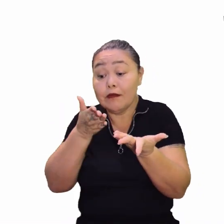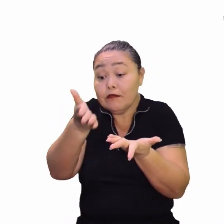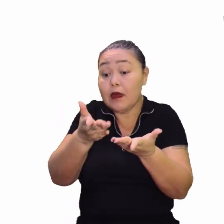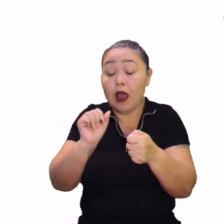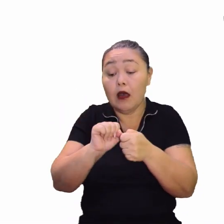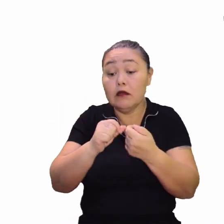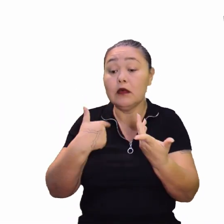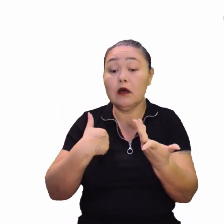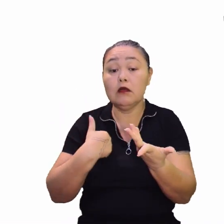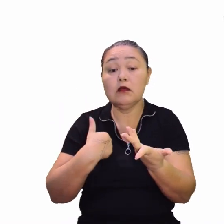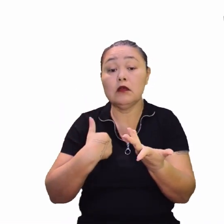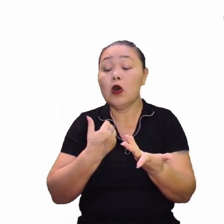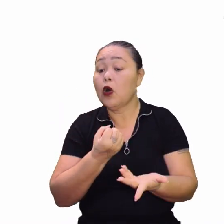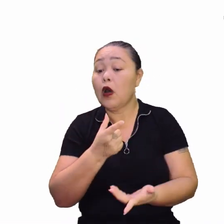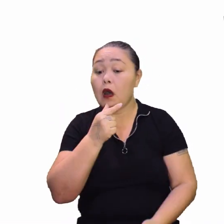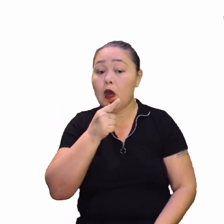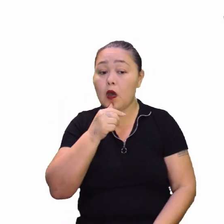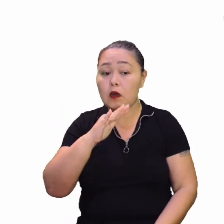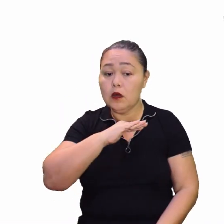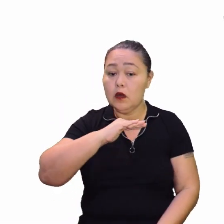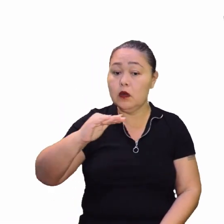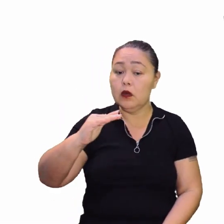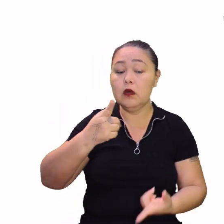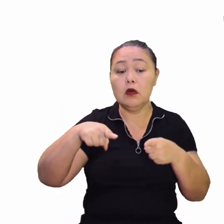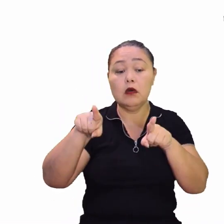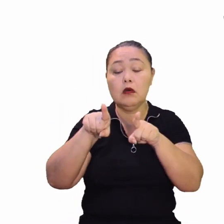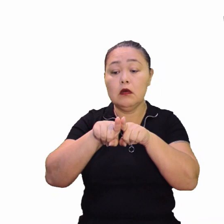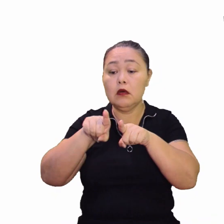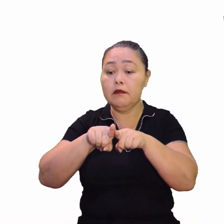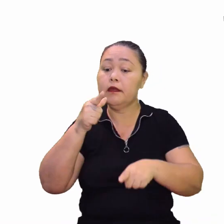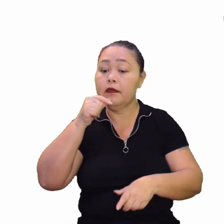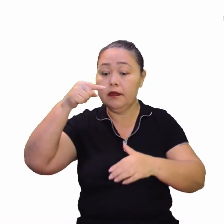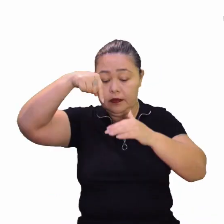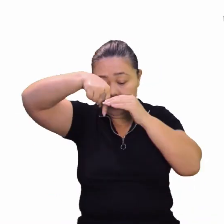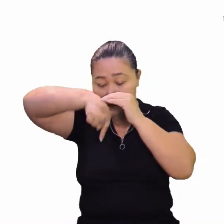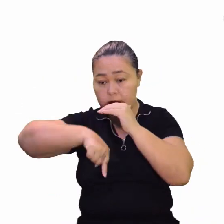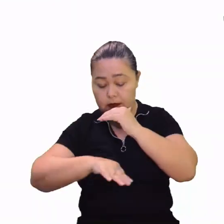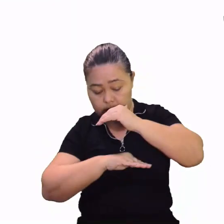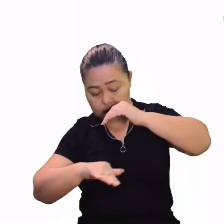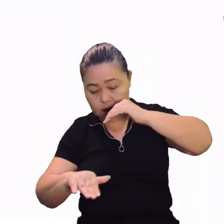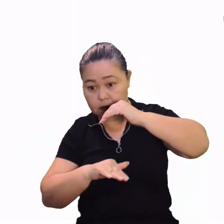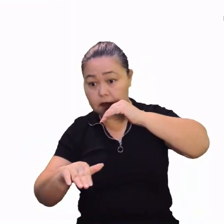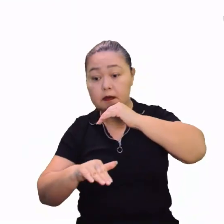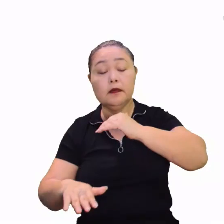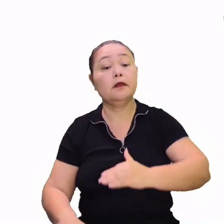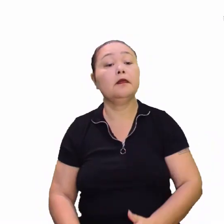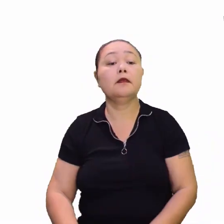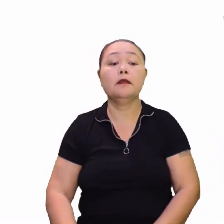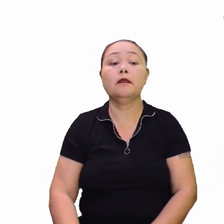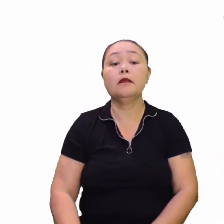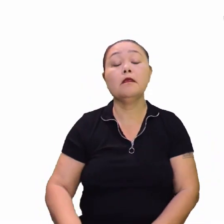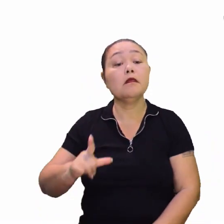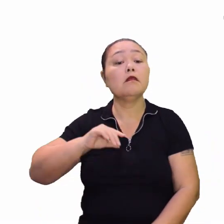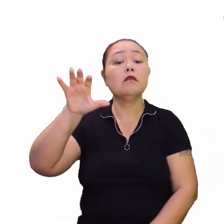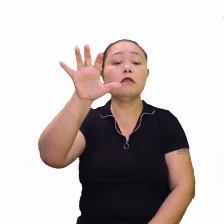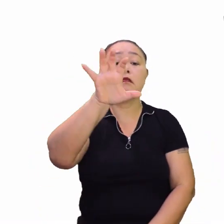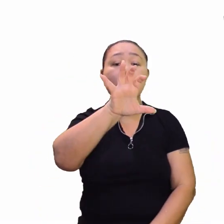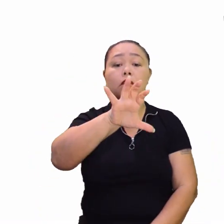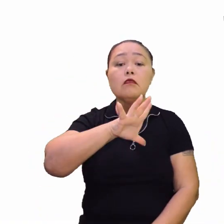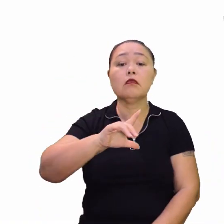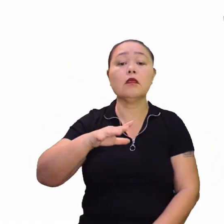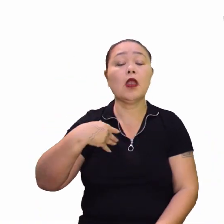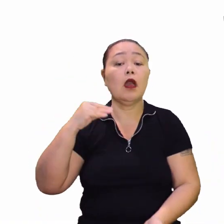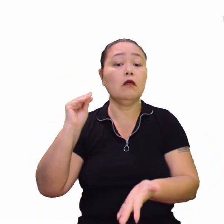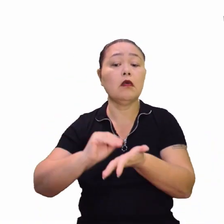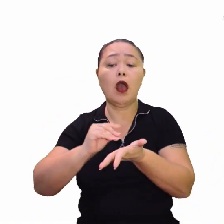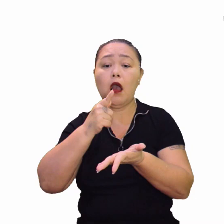tanto das águas superficiais quanto as subterrâneas. Muito bem. Em muitas regiões,